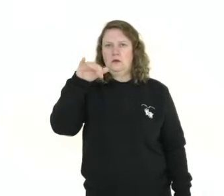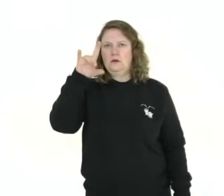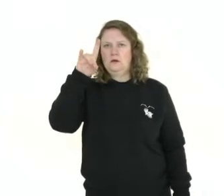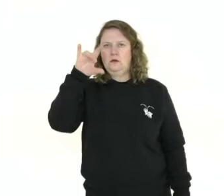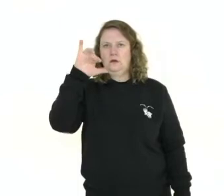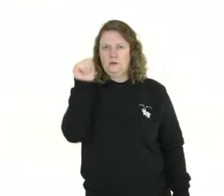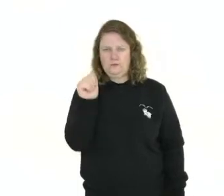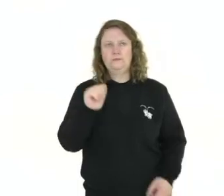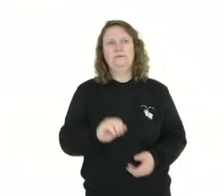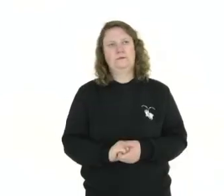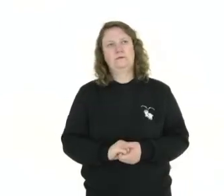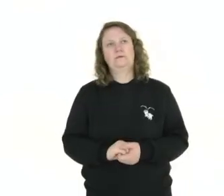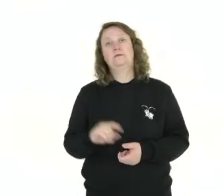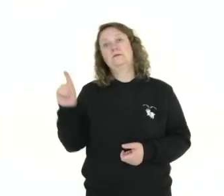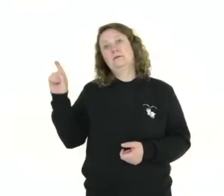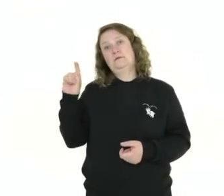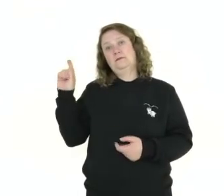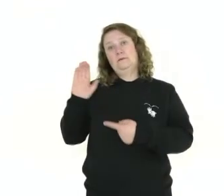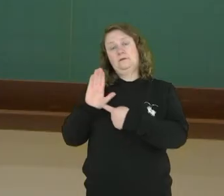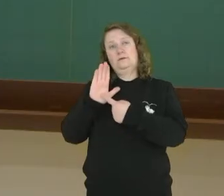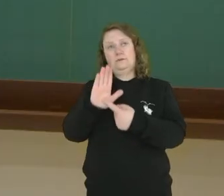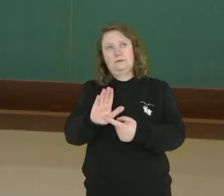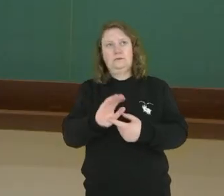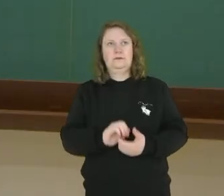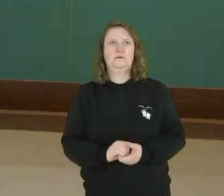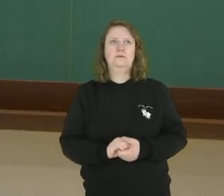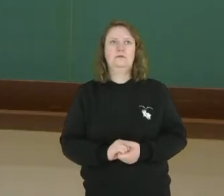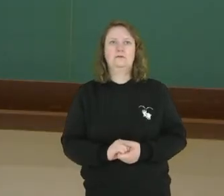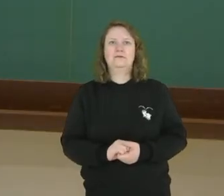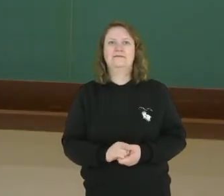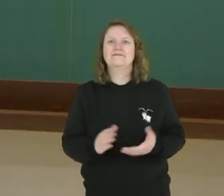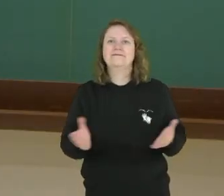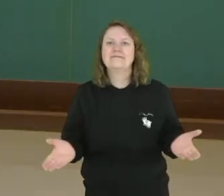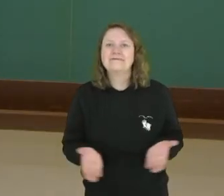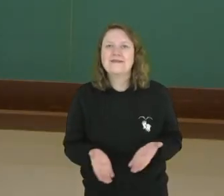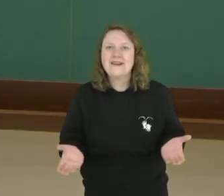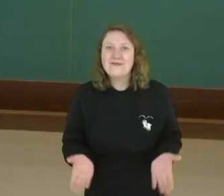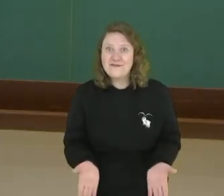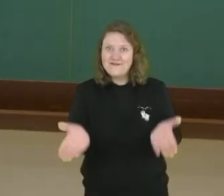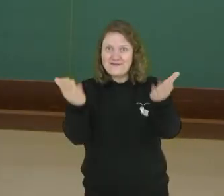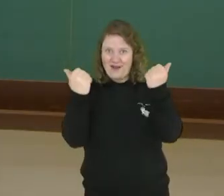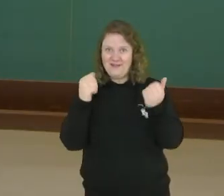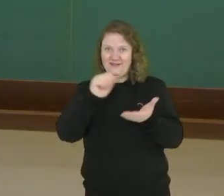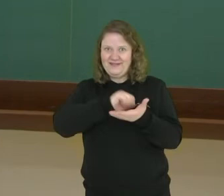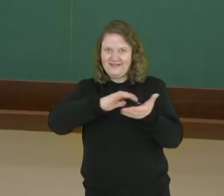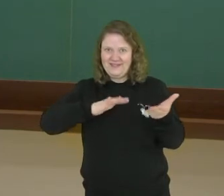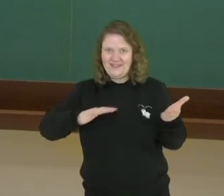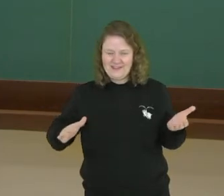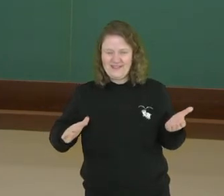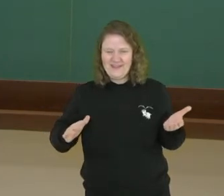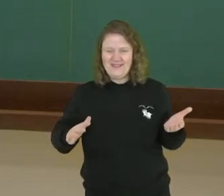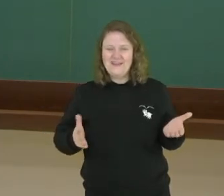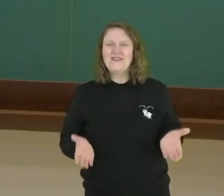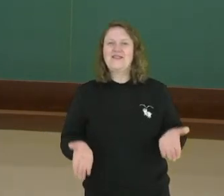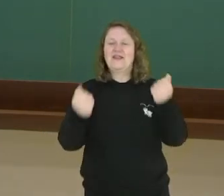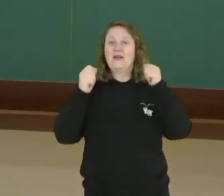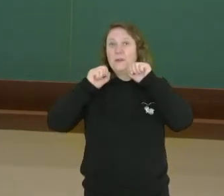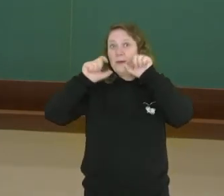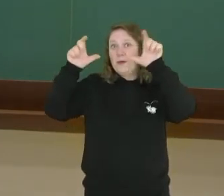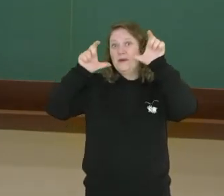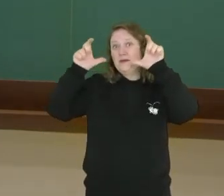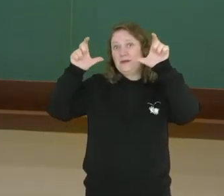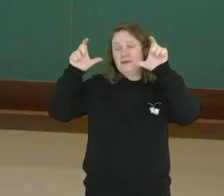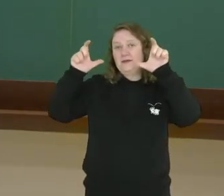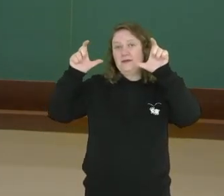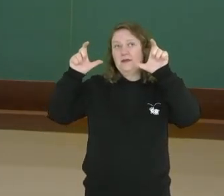uma rinconcefália, né? Representado aqui pela tuatara. Muito bem, minha gente. Bora fazer mais uma atividade? Então vem aqui comigo, prestar atenção aqui, ó.